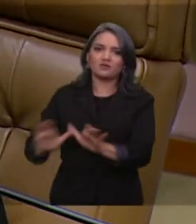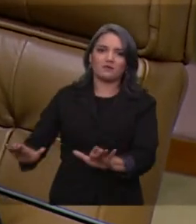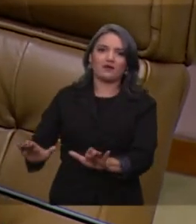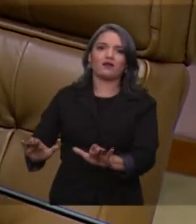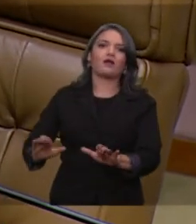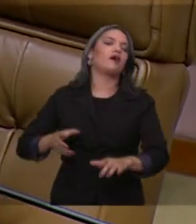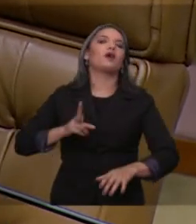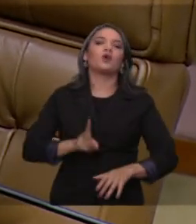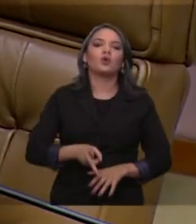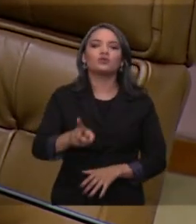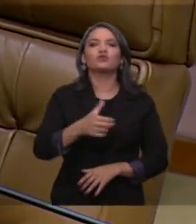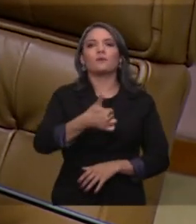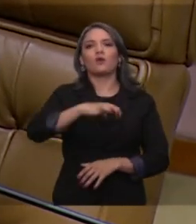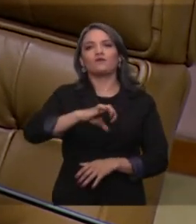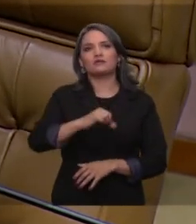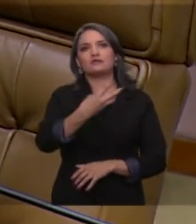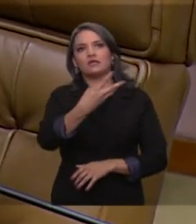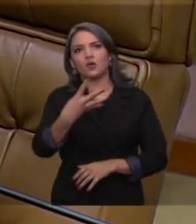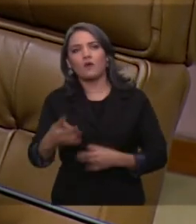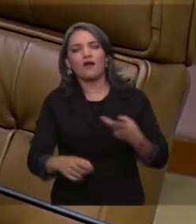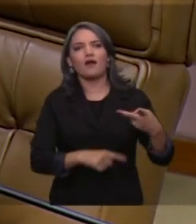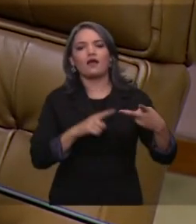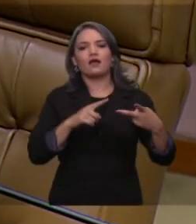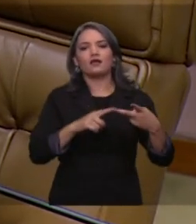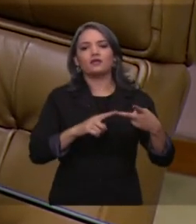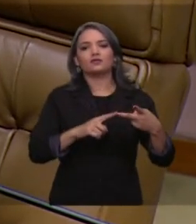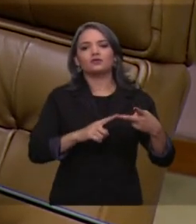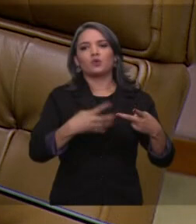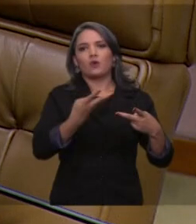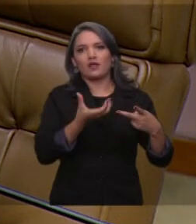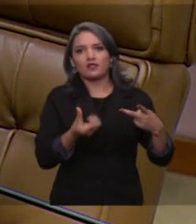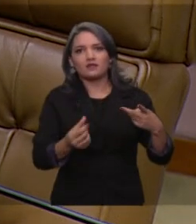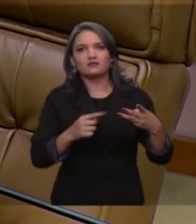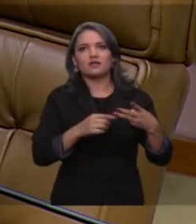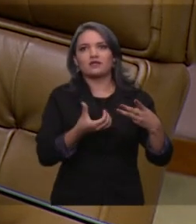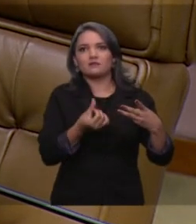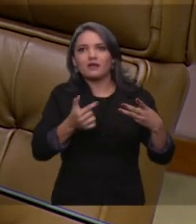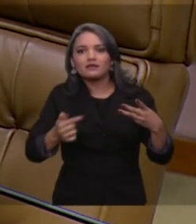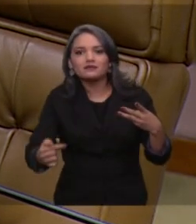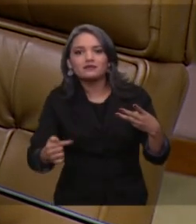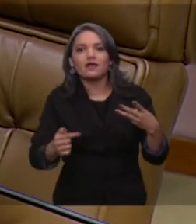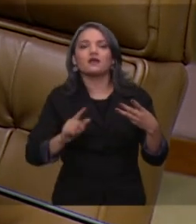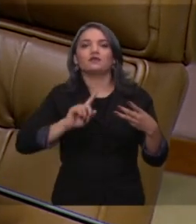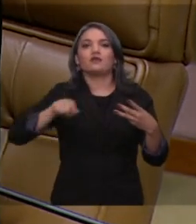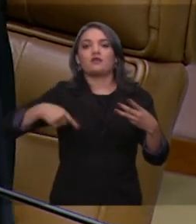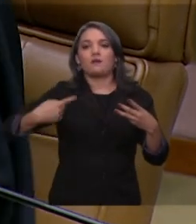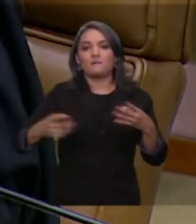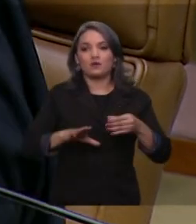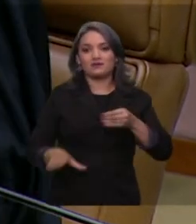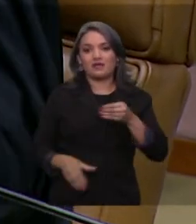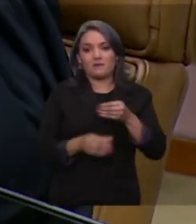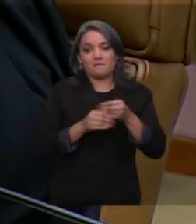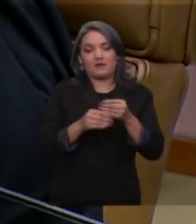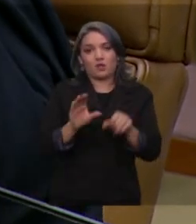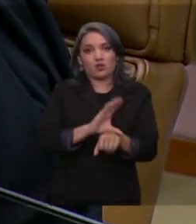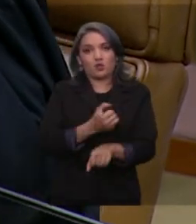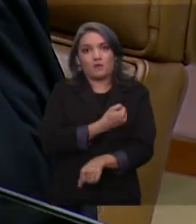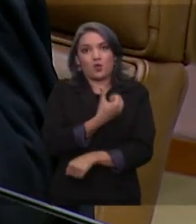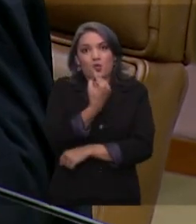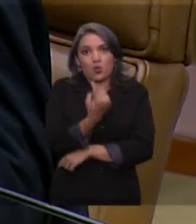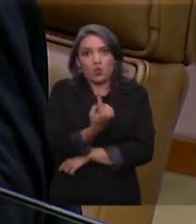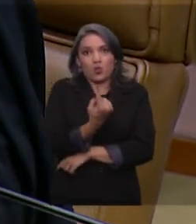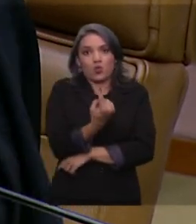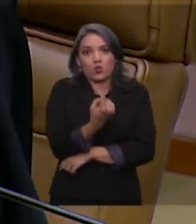37, permaneceu em 46, na de 67 e na Emenda Constitucional número 1, de 69. Então,